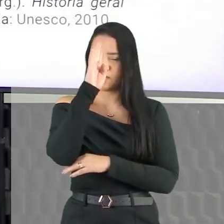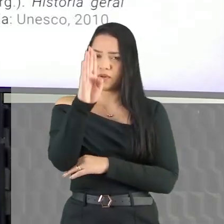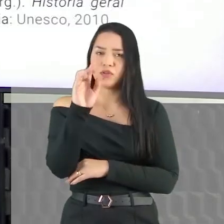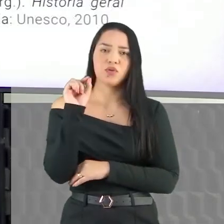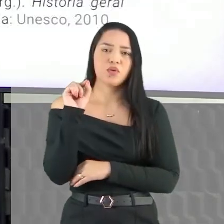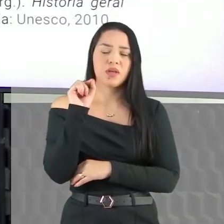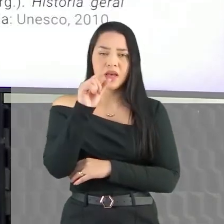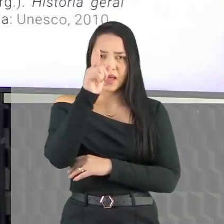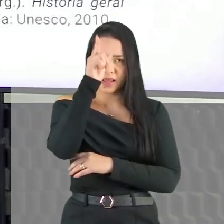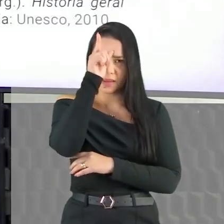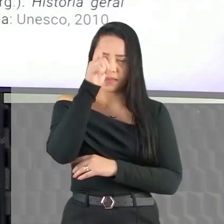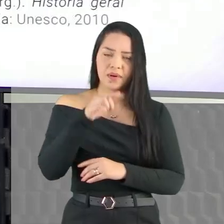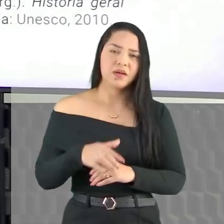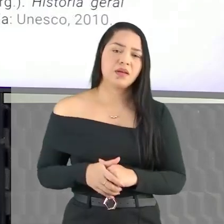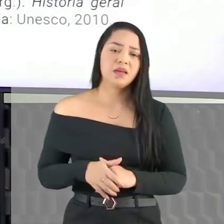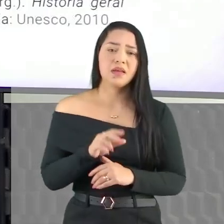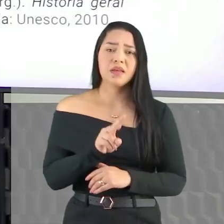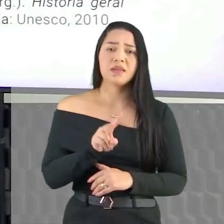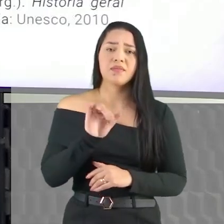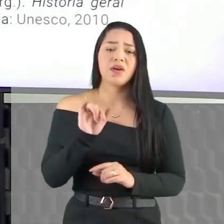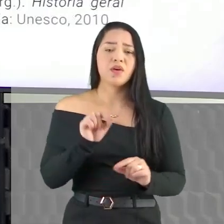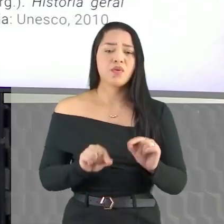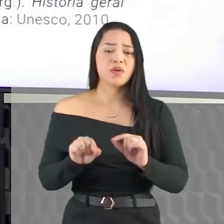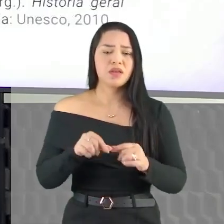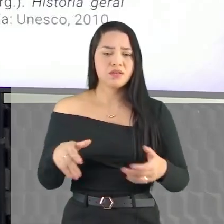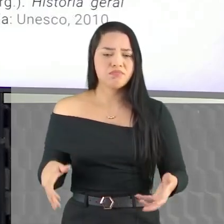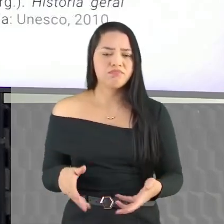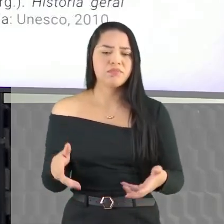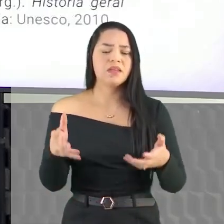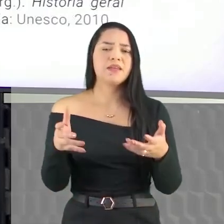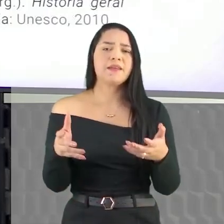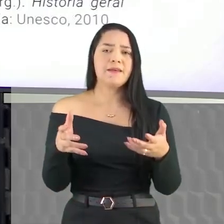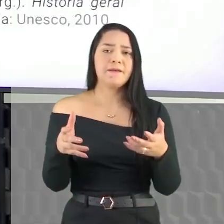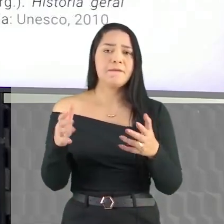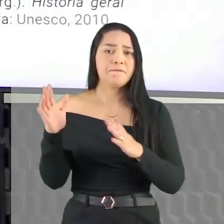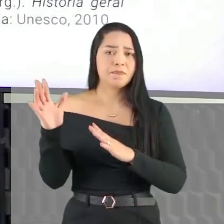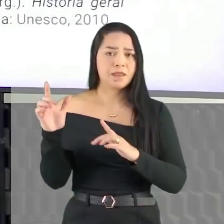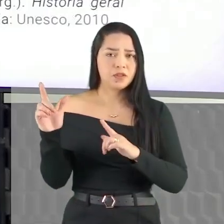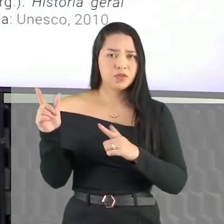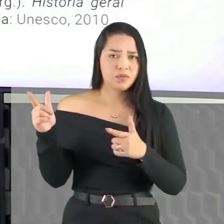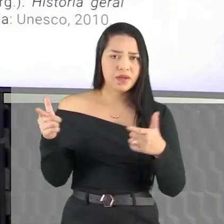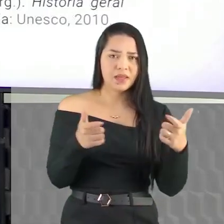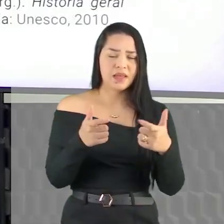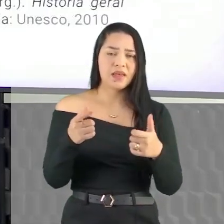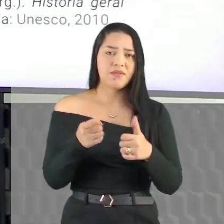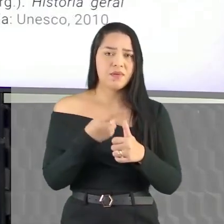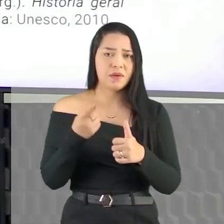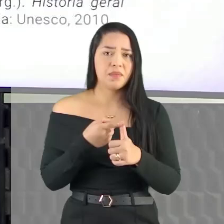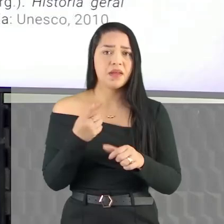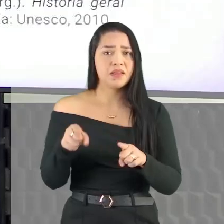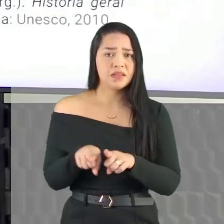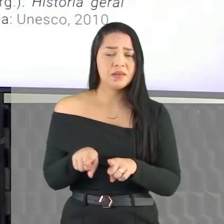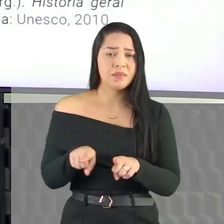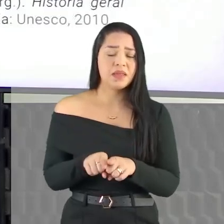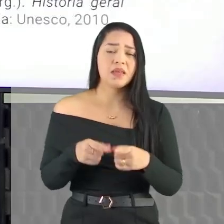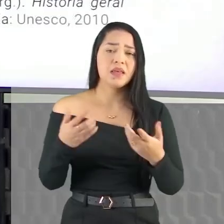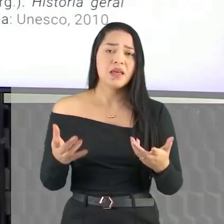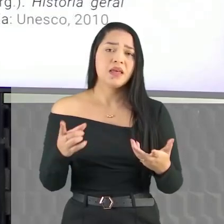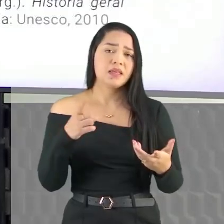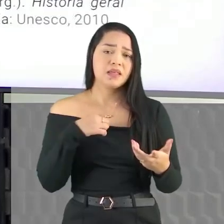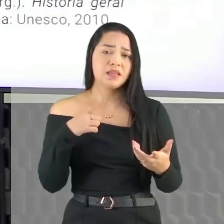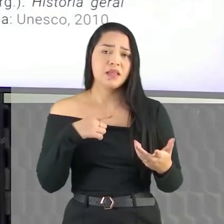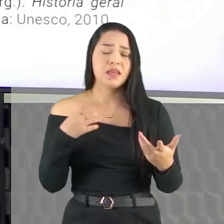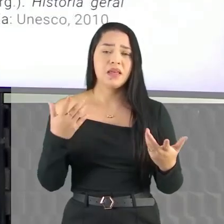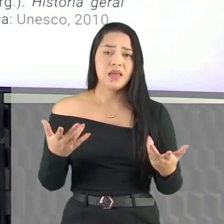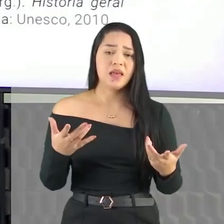própria Alemanha, né, que vai se erguer de uma guerra, de uma grande guerra que foi a primeira, e que passa então,